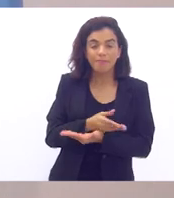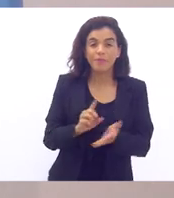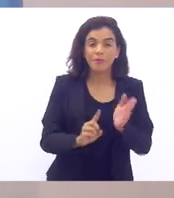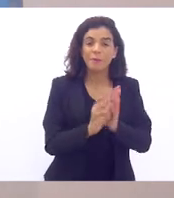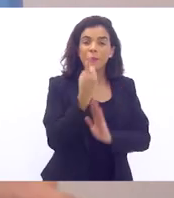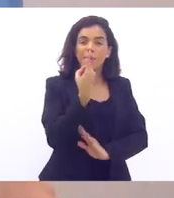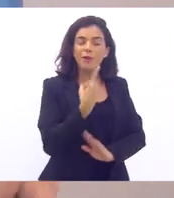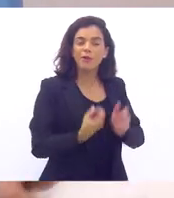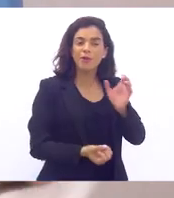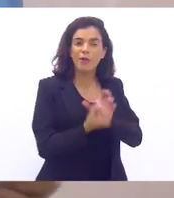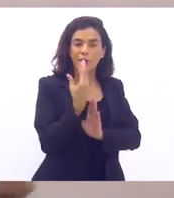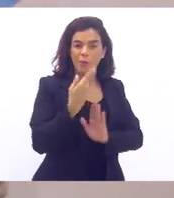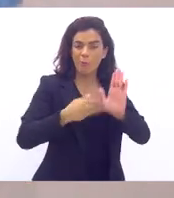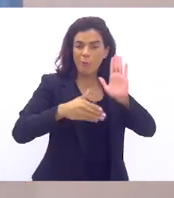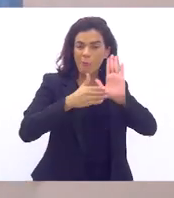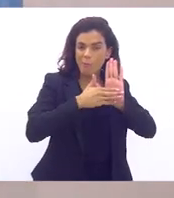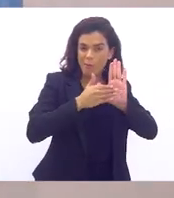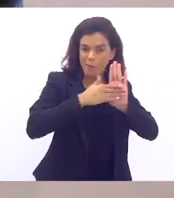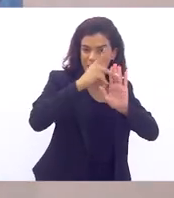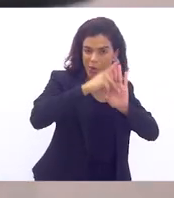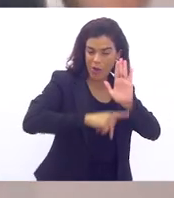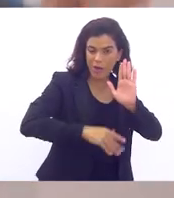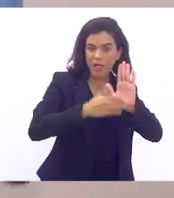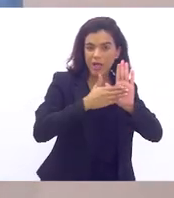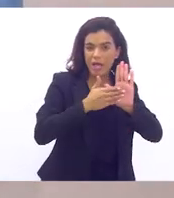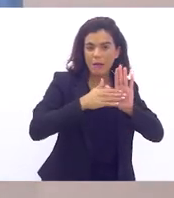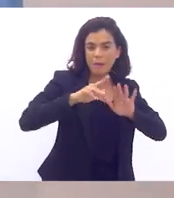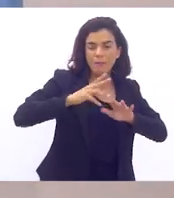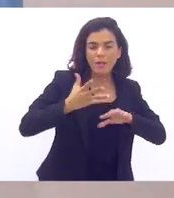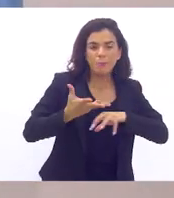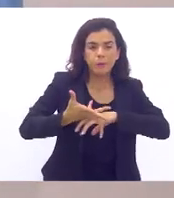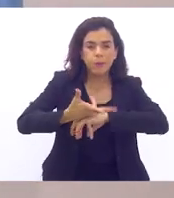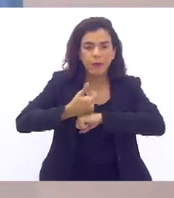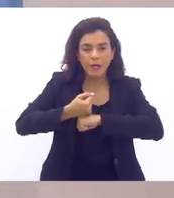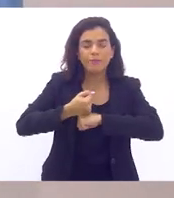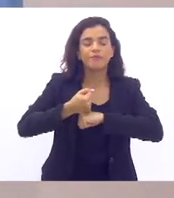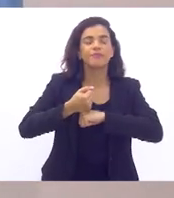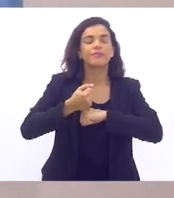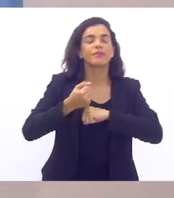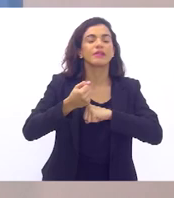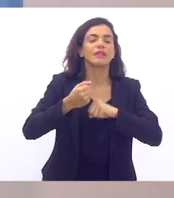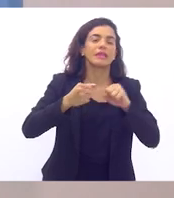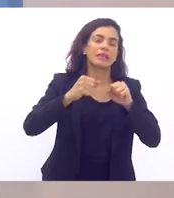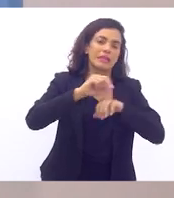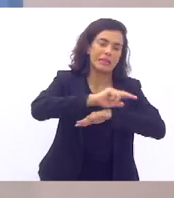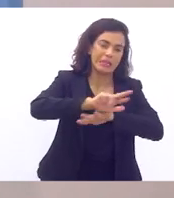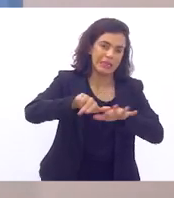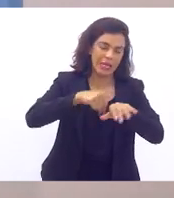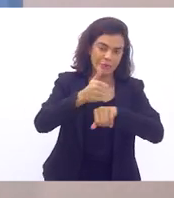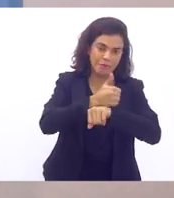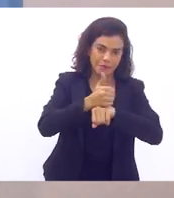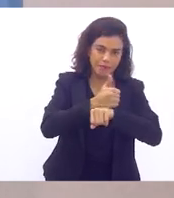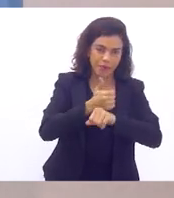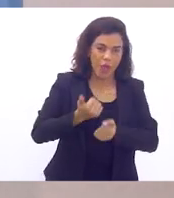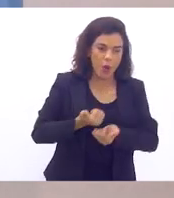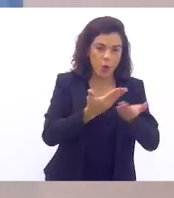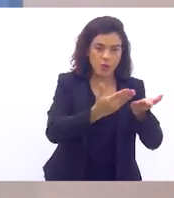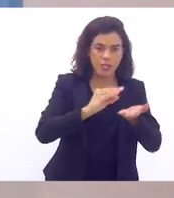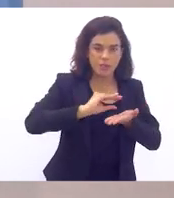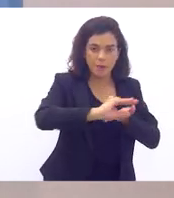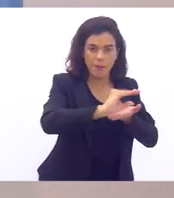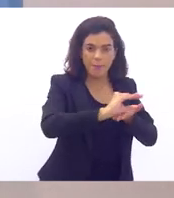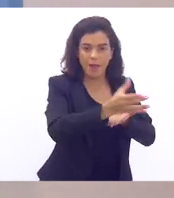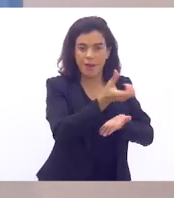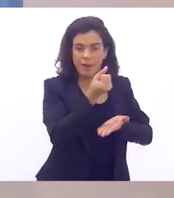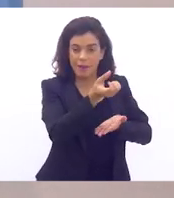um programa efetivo um programa que é multidisciplinar que envolve várias questões além da concessão de benefício mas